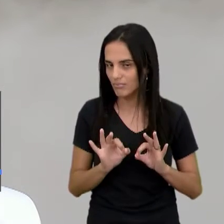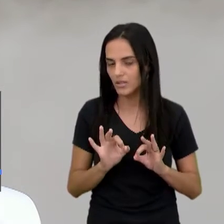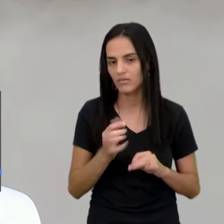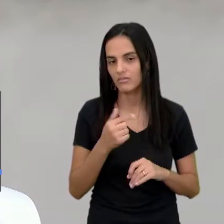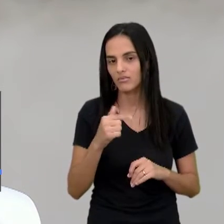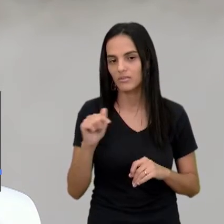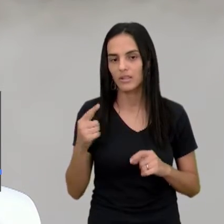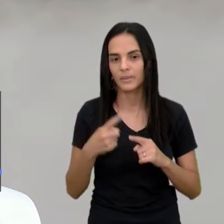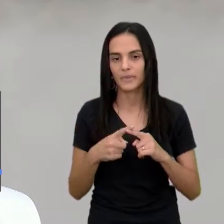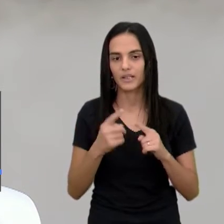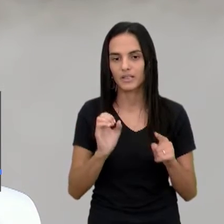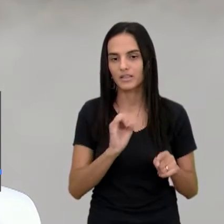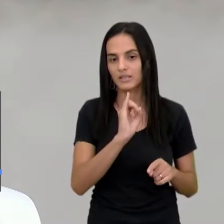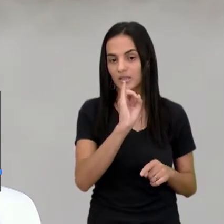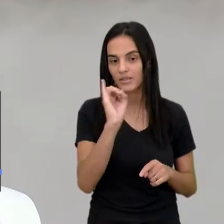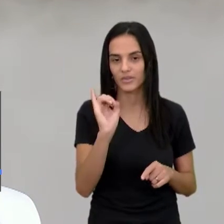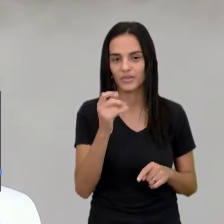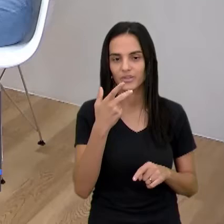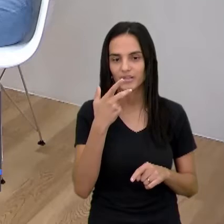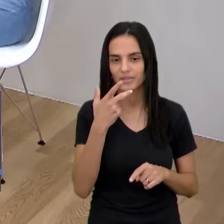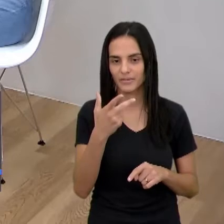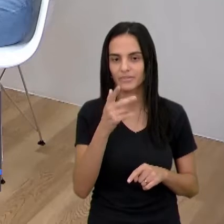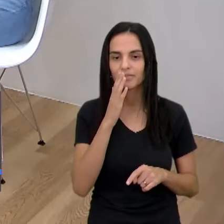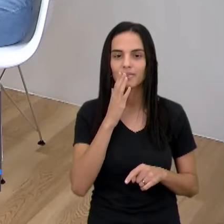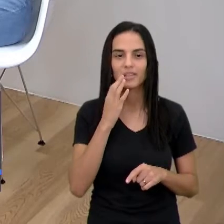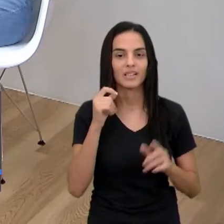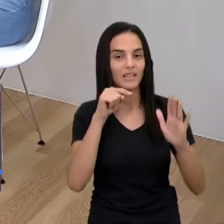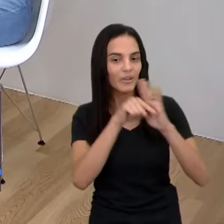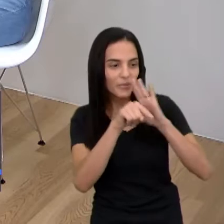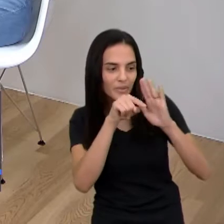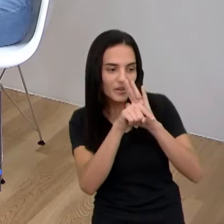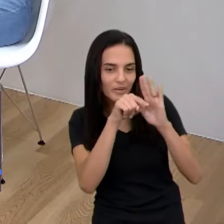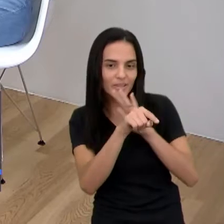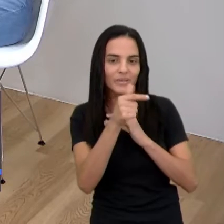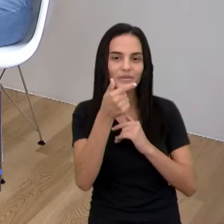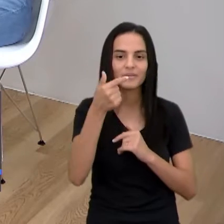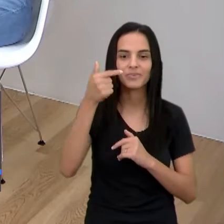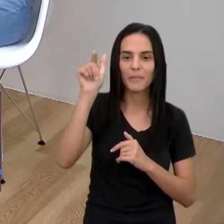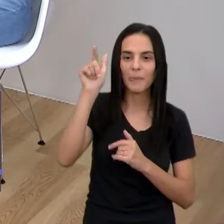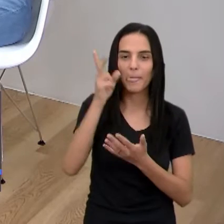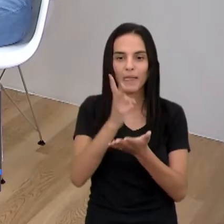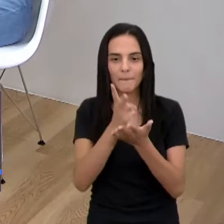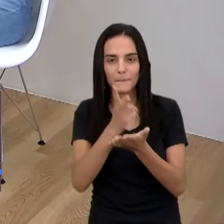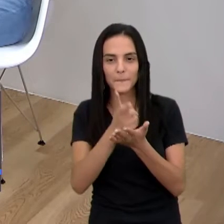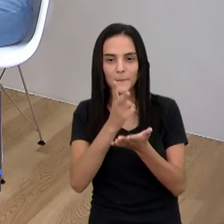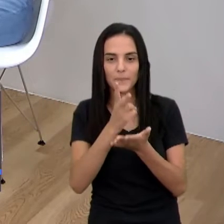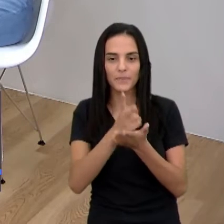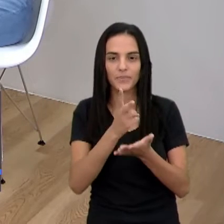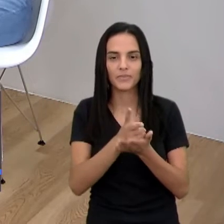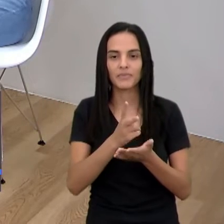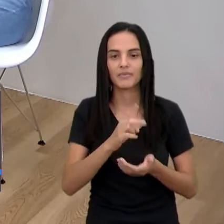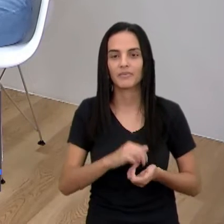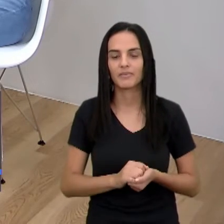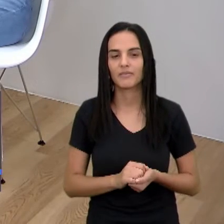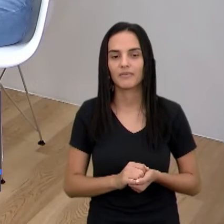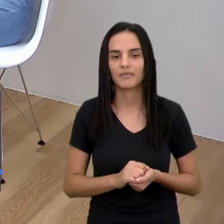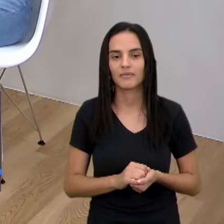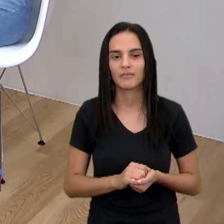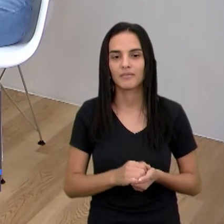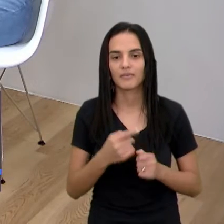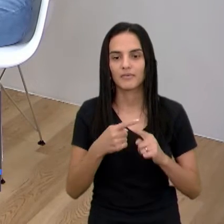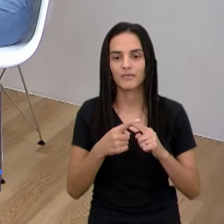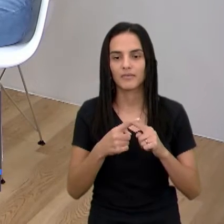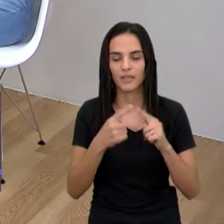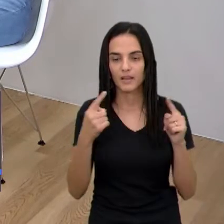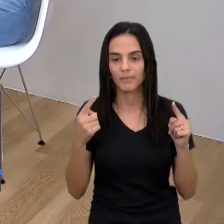mas se eu fosse chutar... Quer perguntar para os universitários? Não? Sempre, sempre. Mas assim, levando